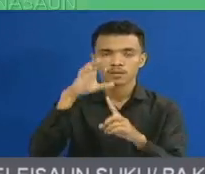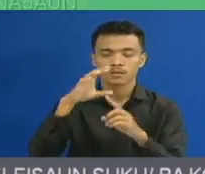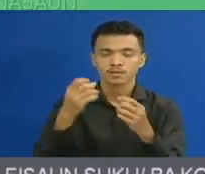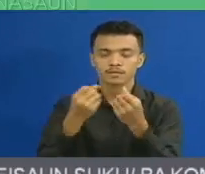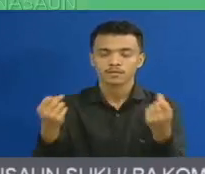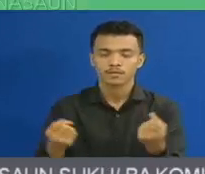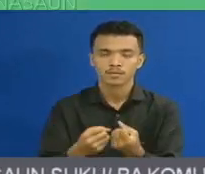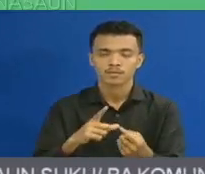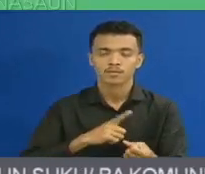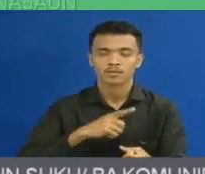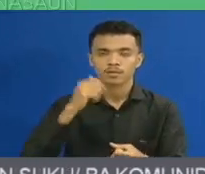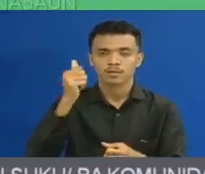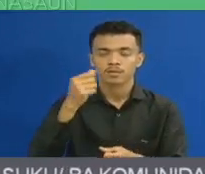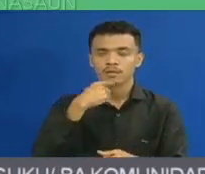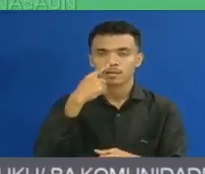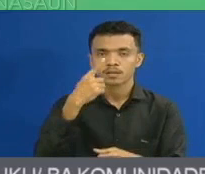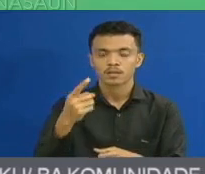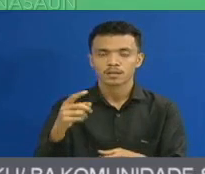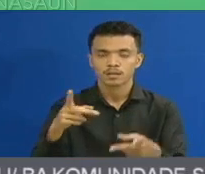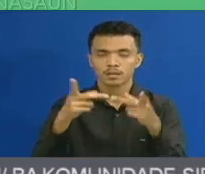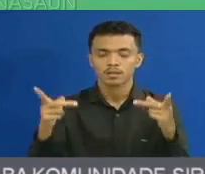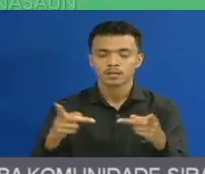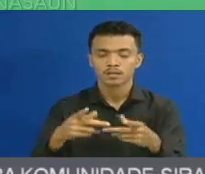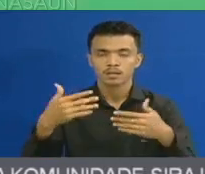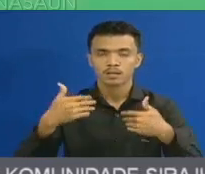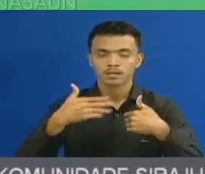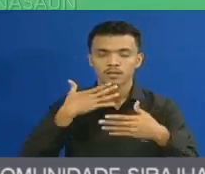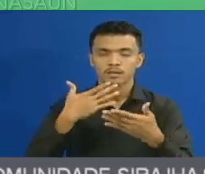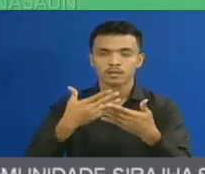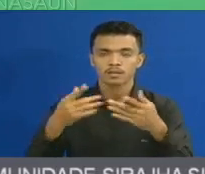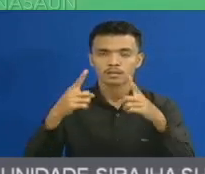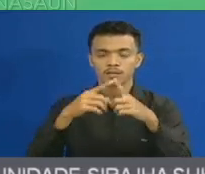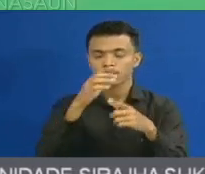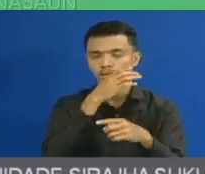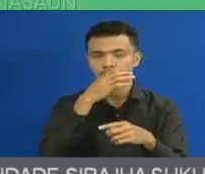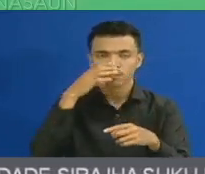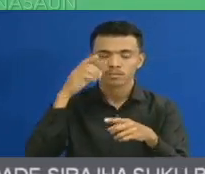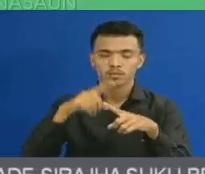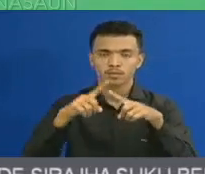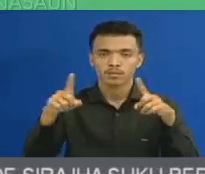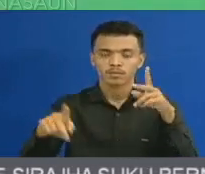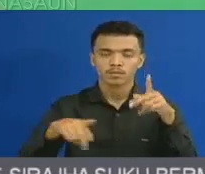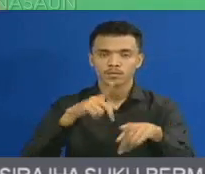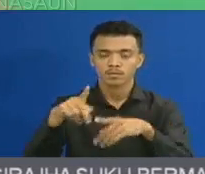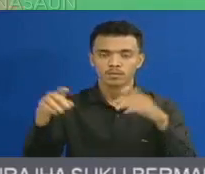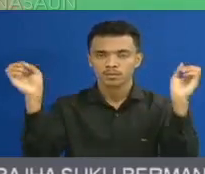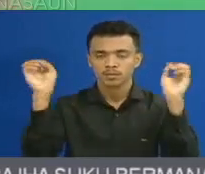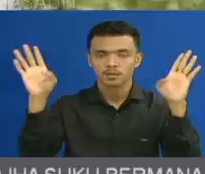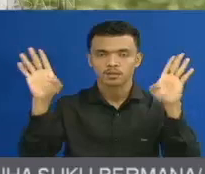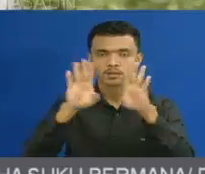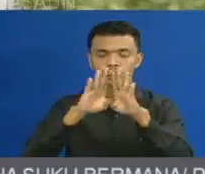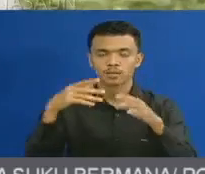Sefi Suku Leolima Mariano de Almeida confirma área Raibere potencial ba setor agrícola, mai be comunidade la sula